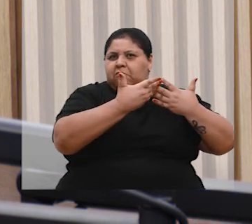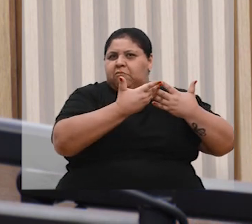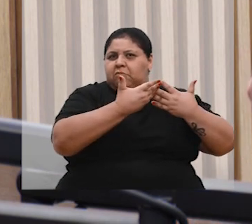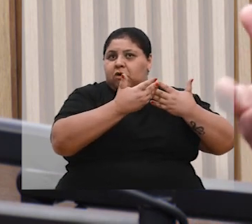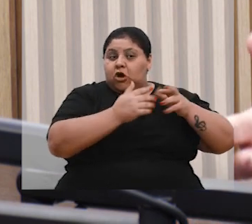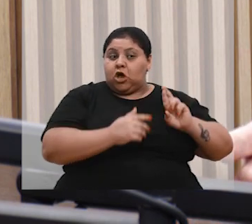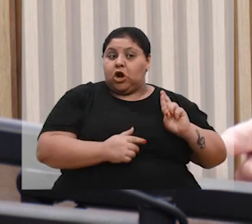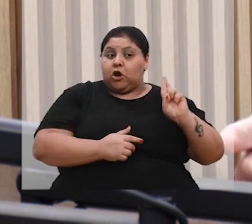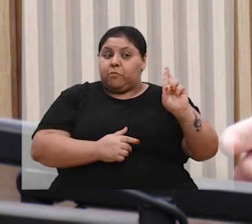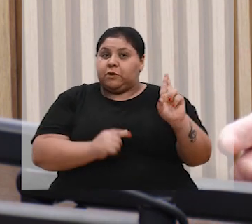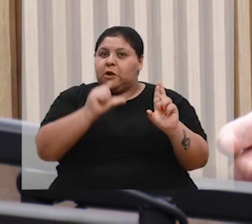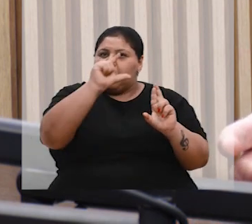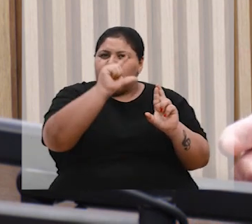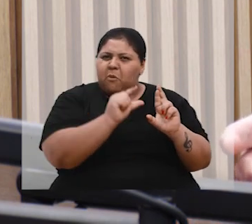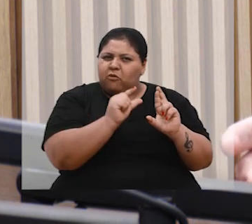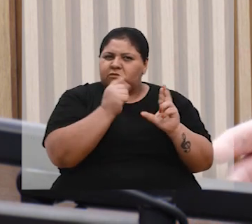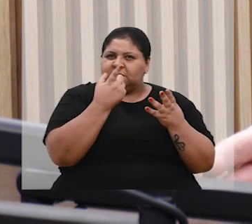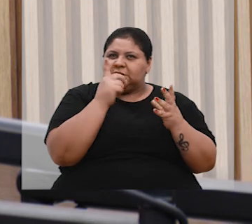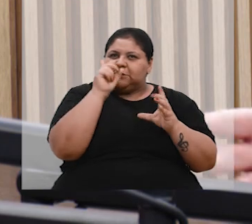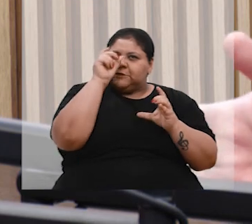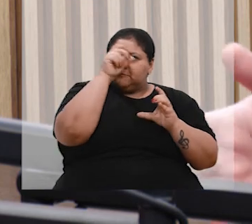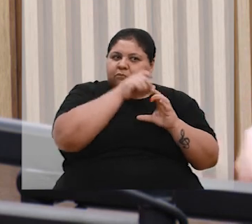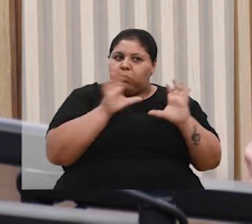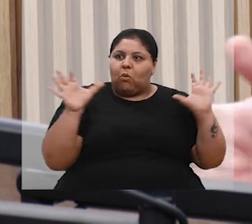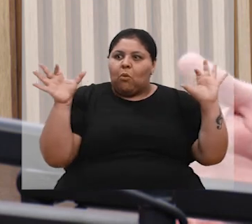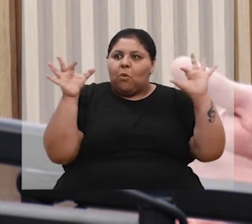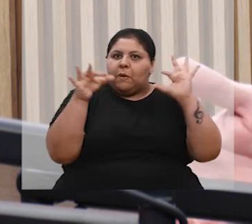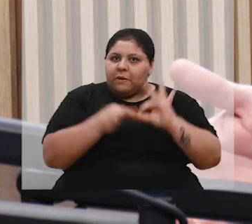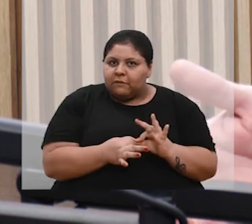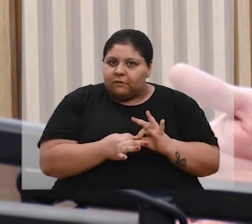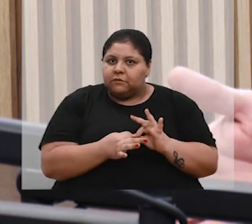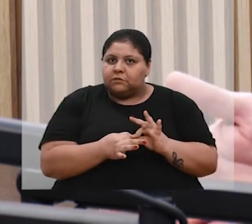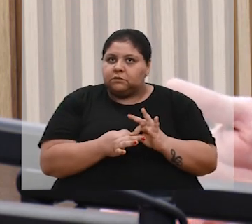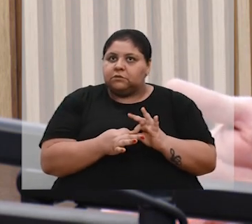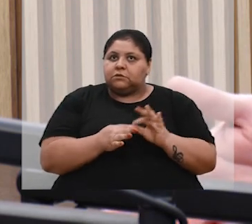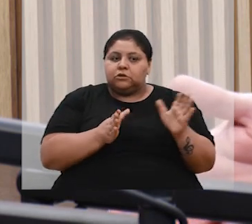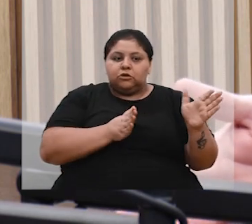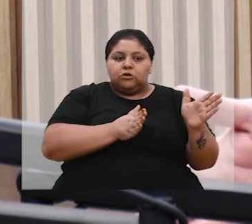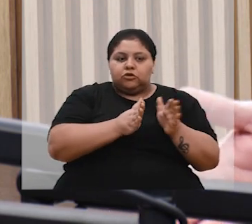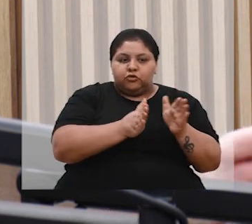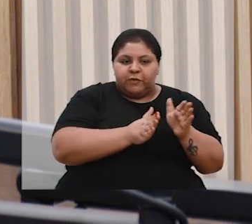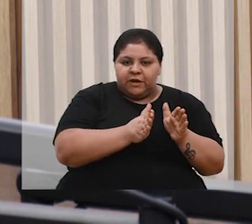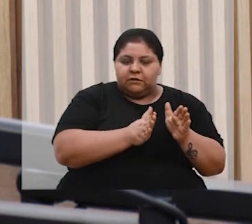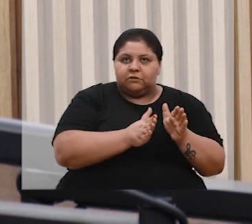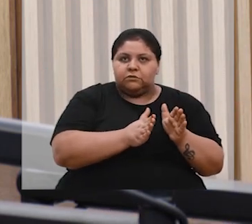representar um pouco dessa complexidade. E, claro, durante o regime militar,